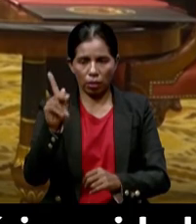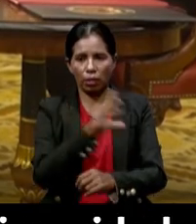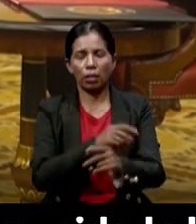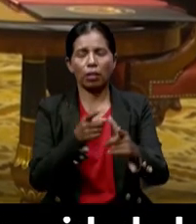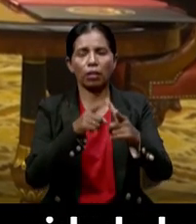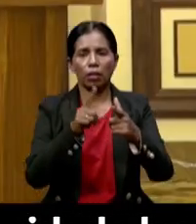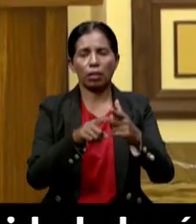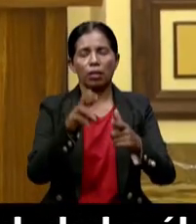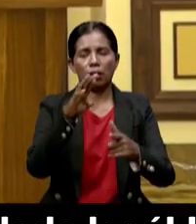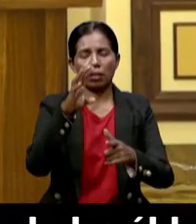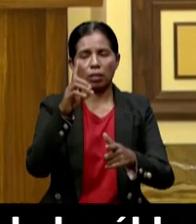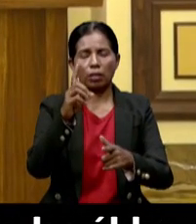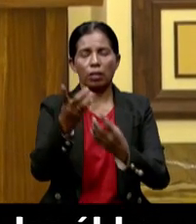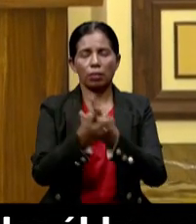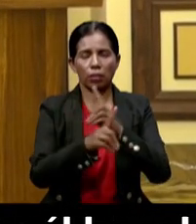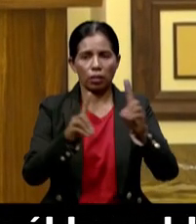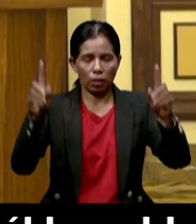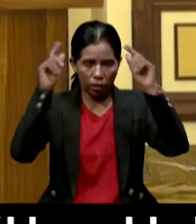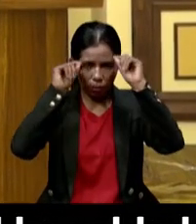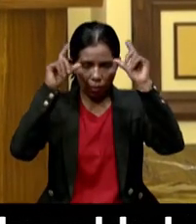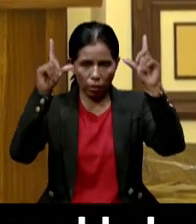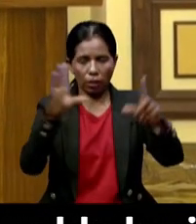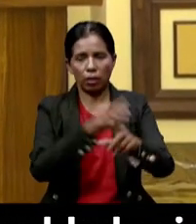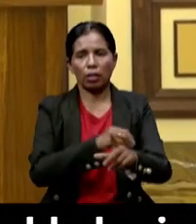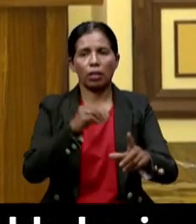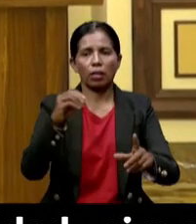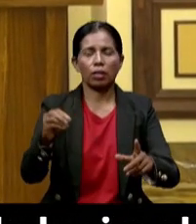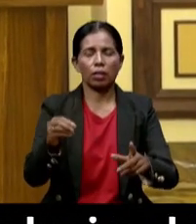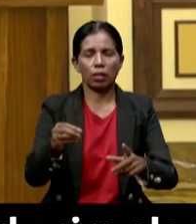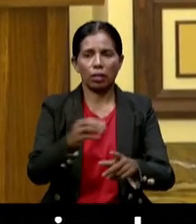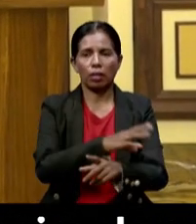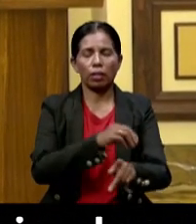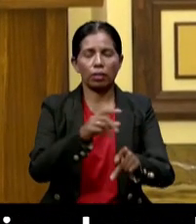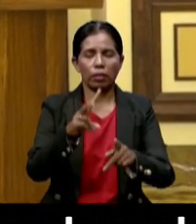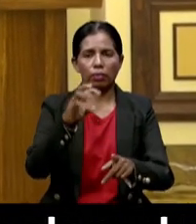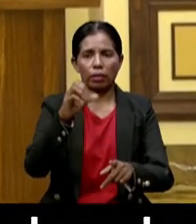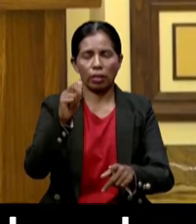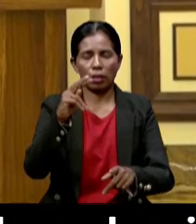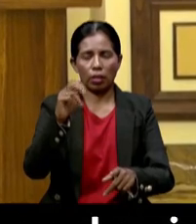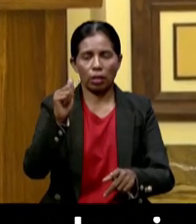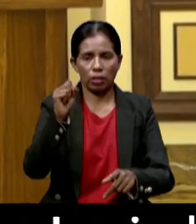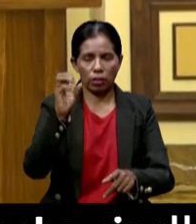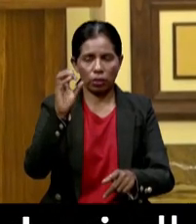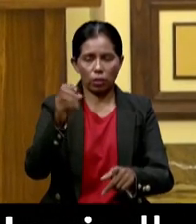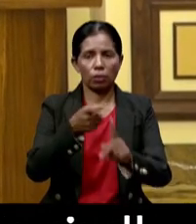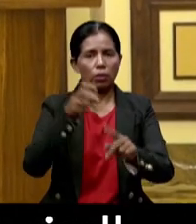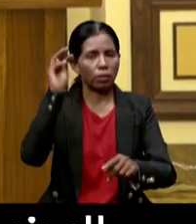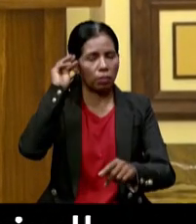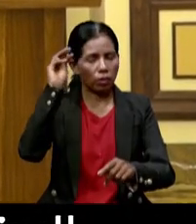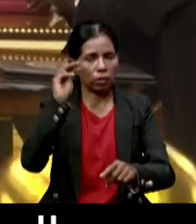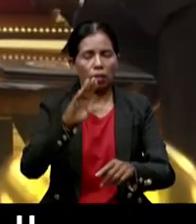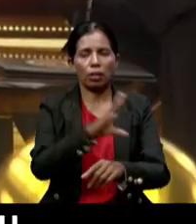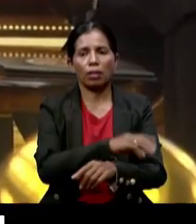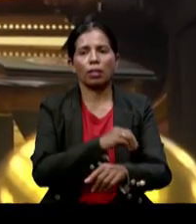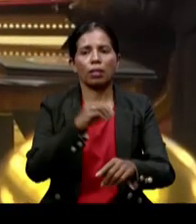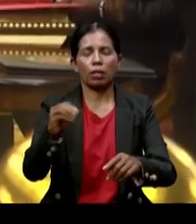a República Democrática Timor-Leste, na Academia Diplomática Venâncio de Ouro, o Ministério de Relação